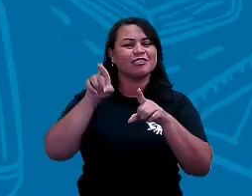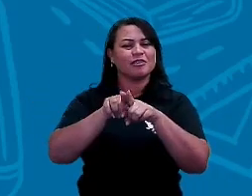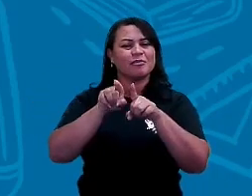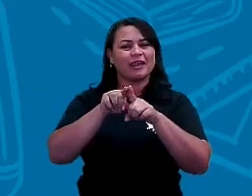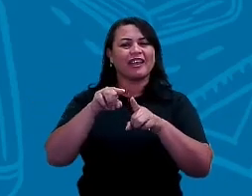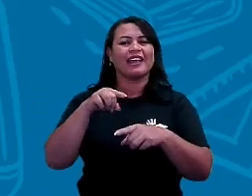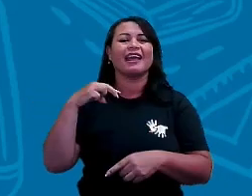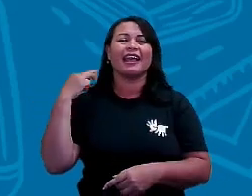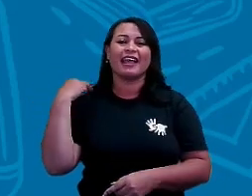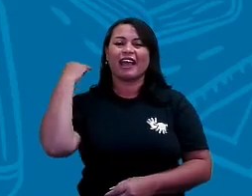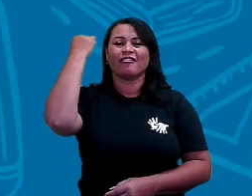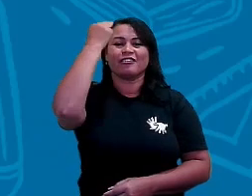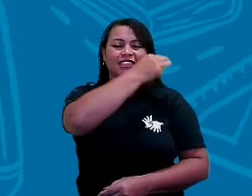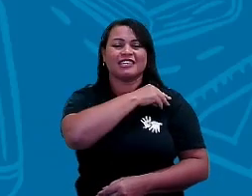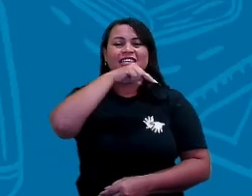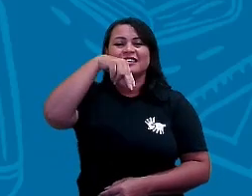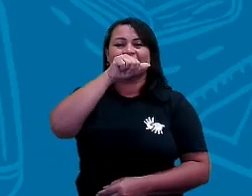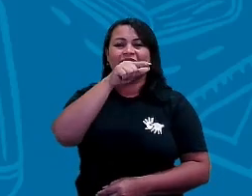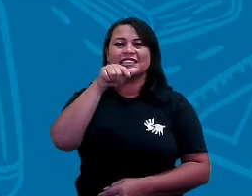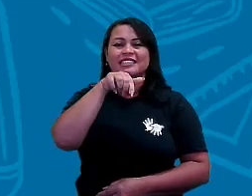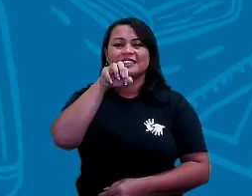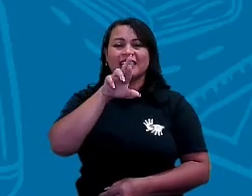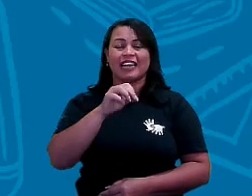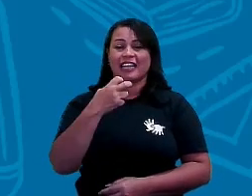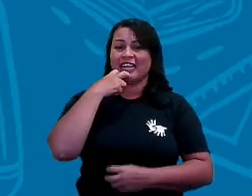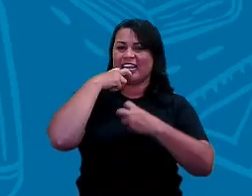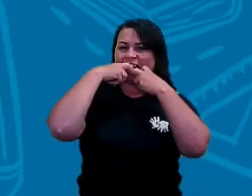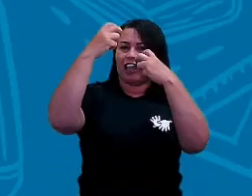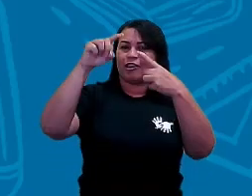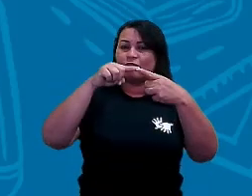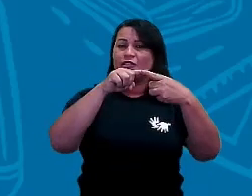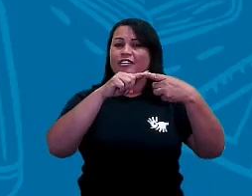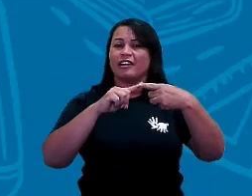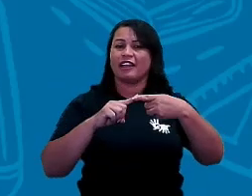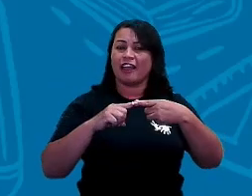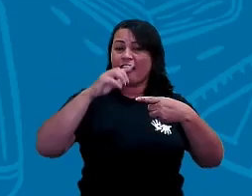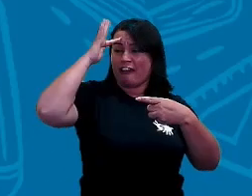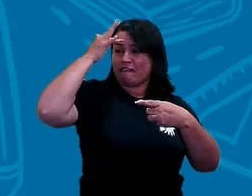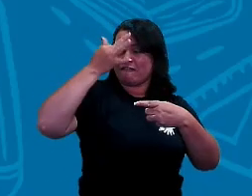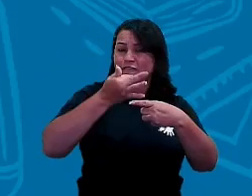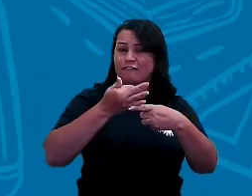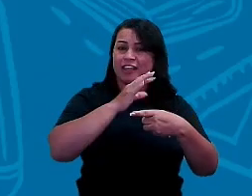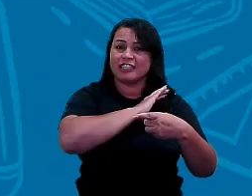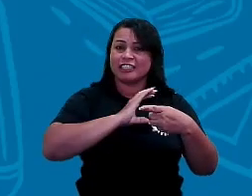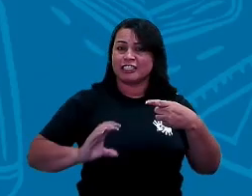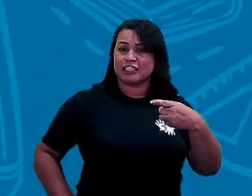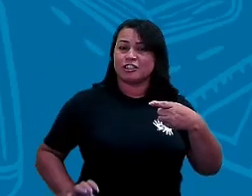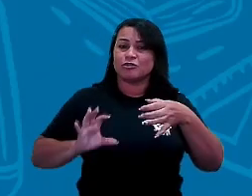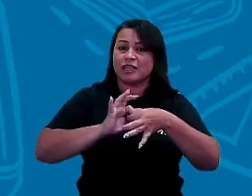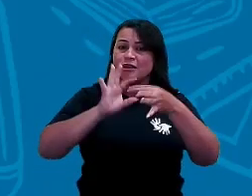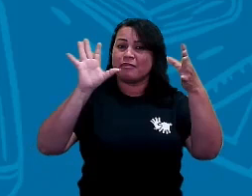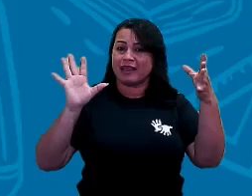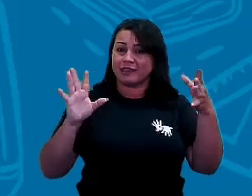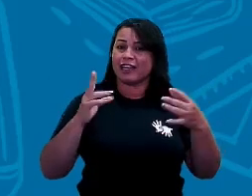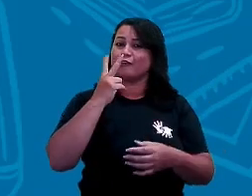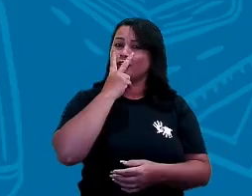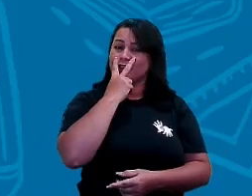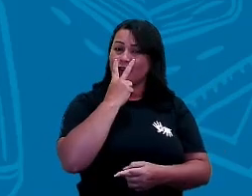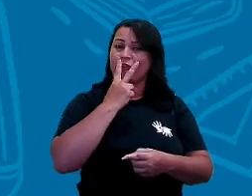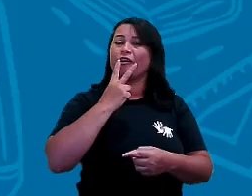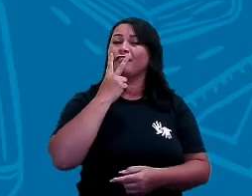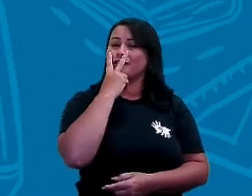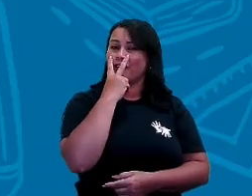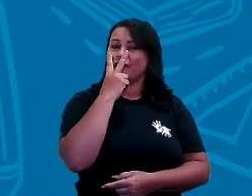Virgem de Nazaré e gritaram 3 vezes em alta voz: viva a fé de Cristo e a liberdade! Vitória,